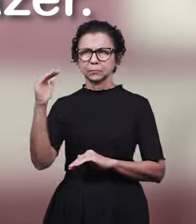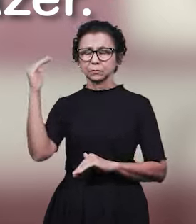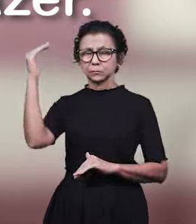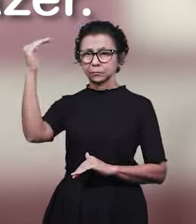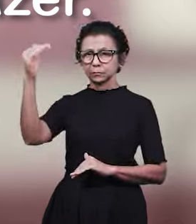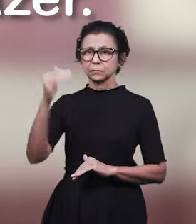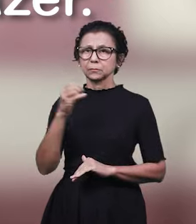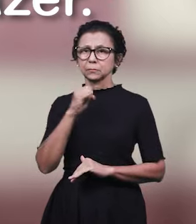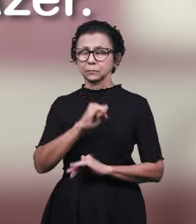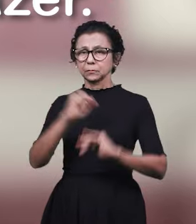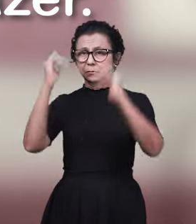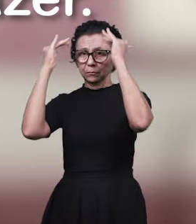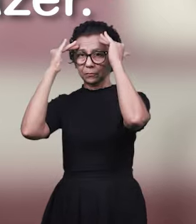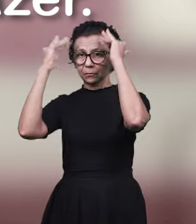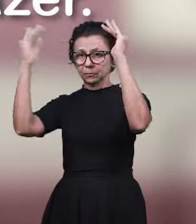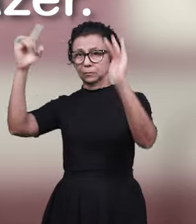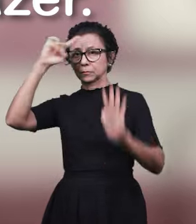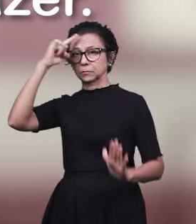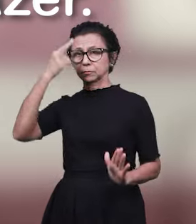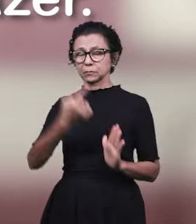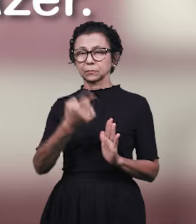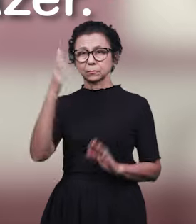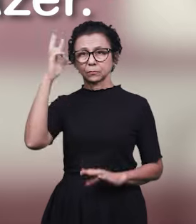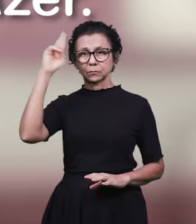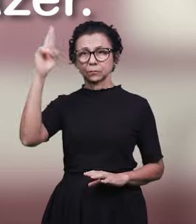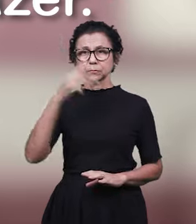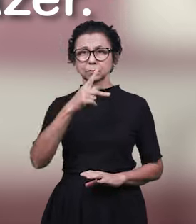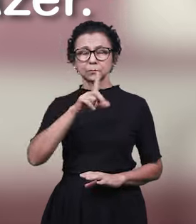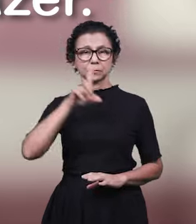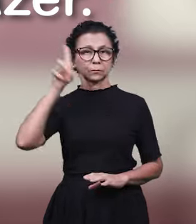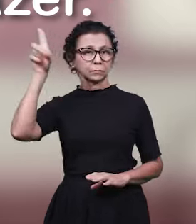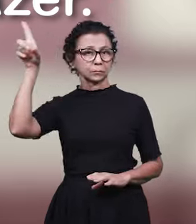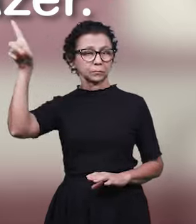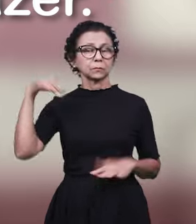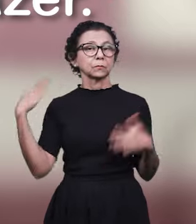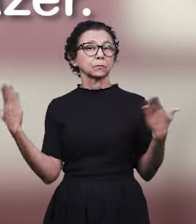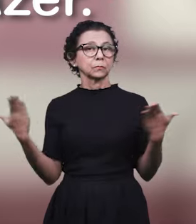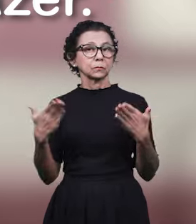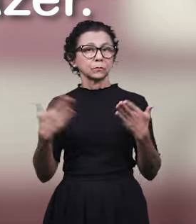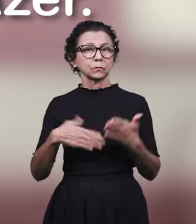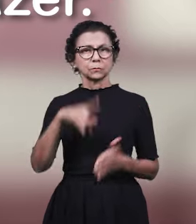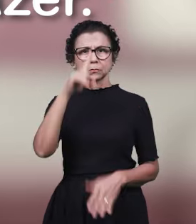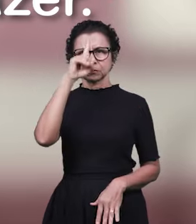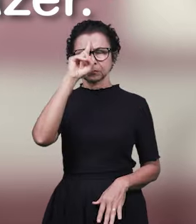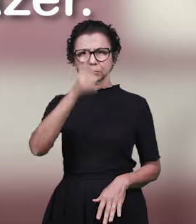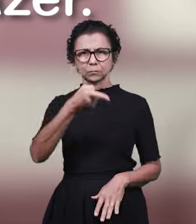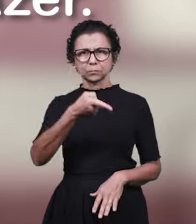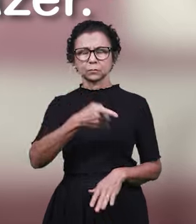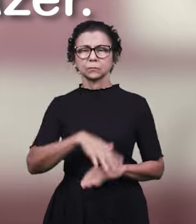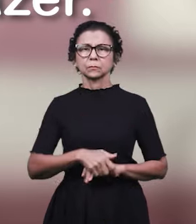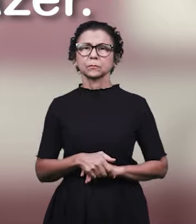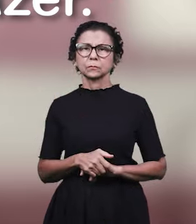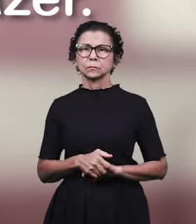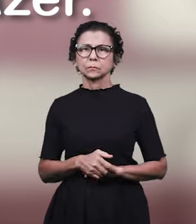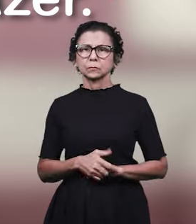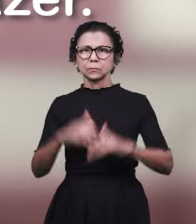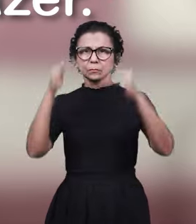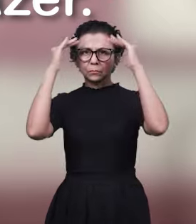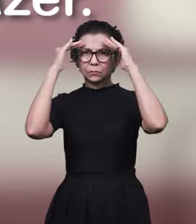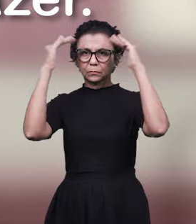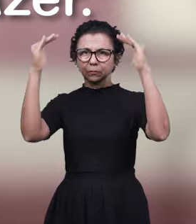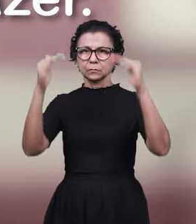quando obedeceres aos mandamentos do Senhor teu Deus, que hoje te ordeno para os guardar e